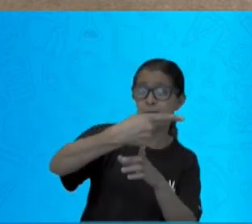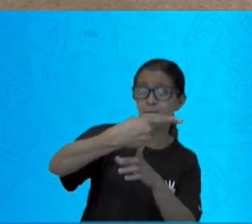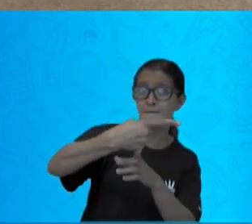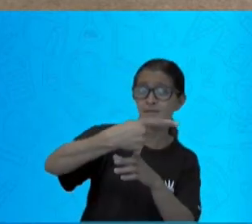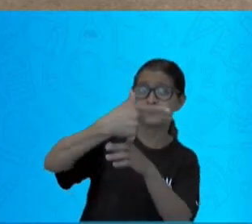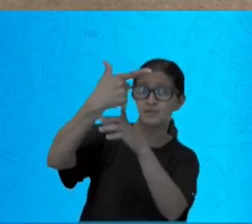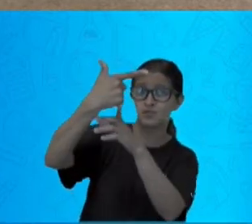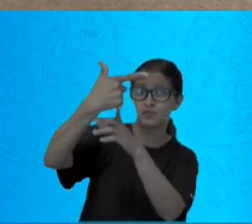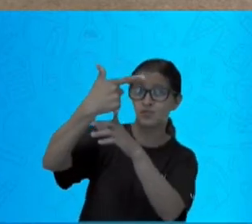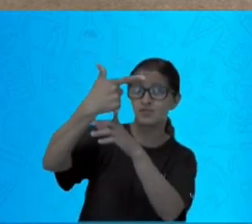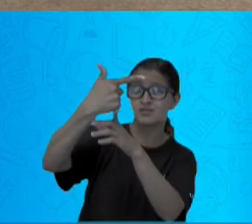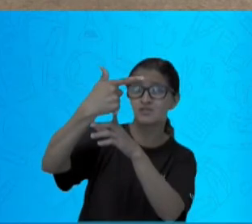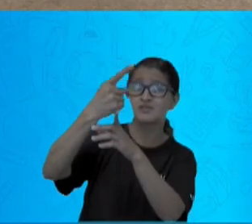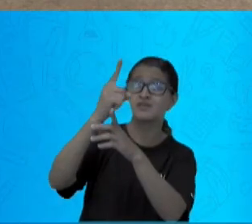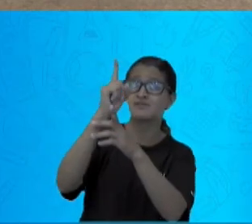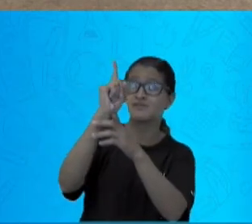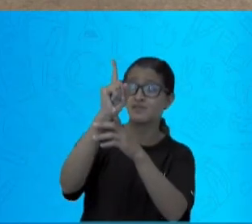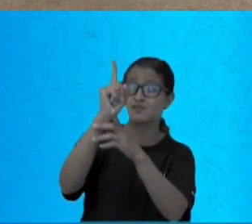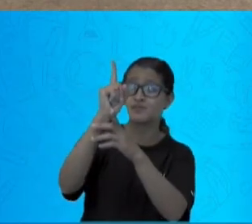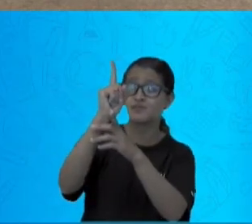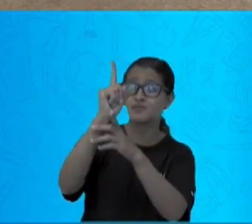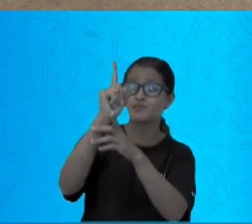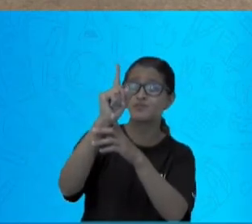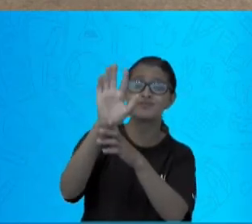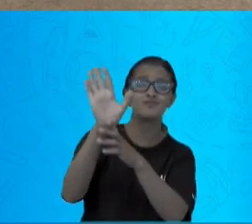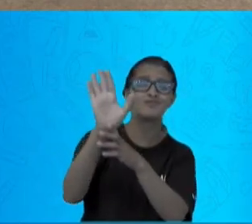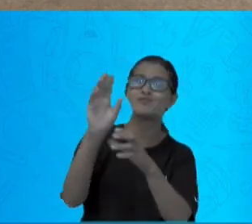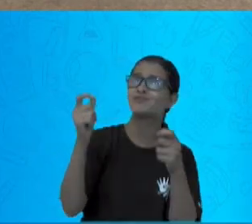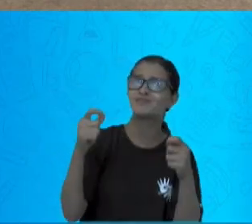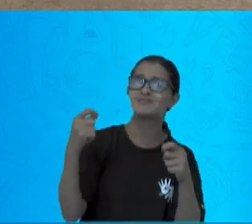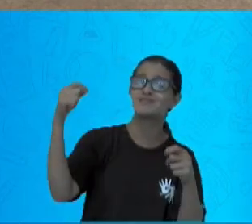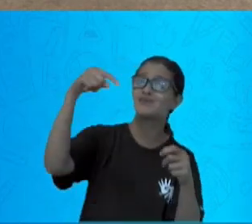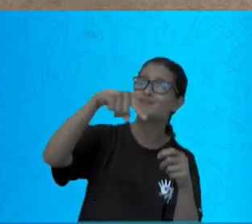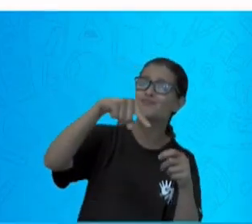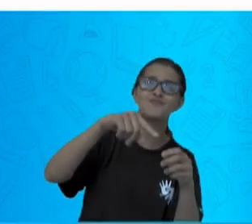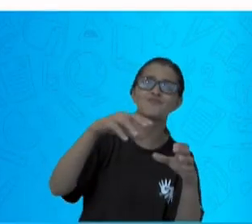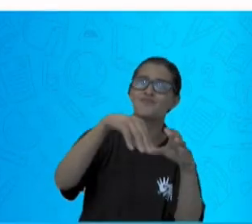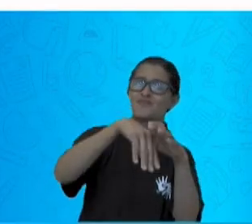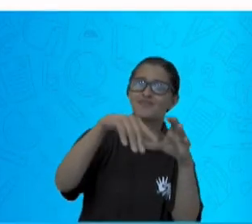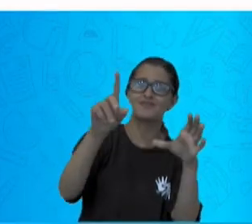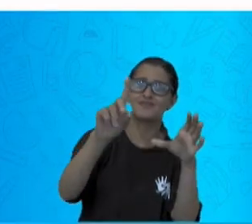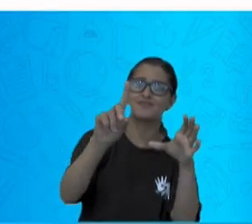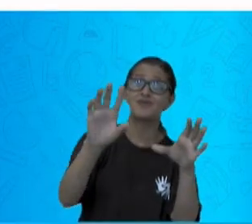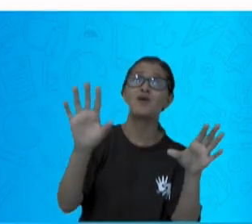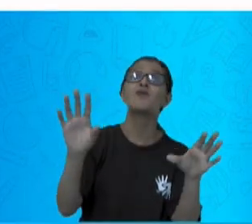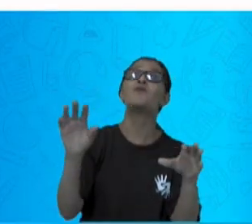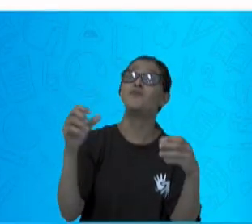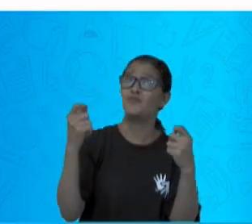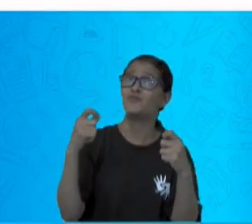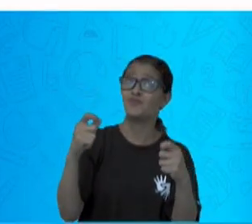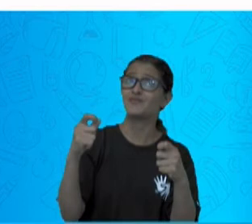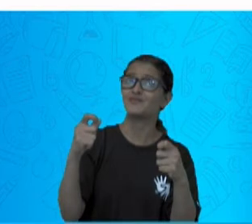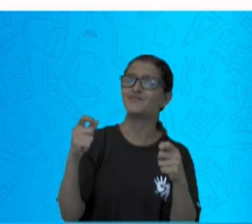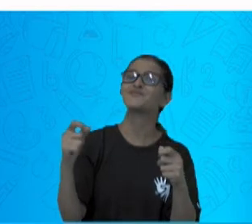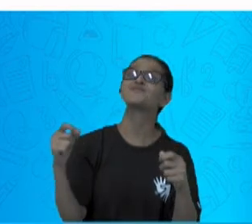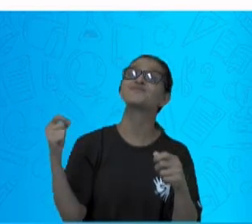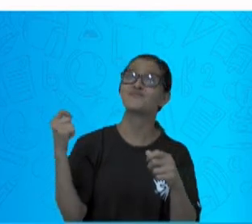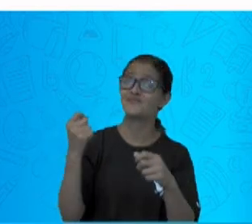menos 2 elevado a 1, 2. Eu não coloquei aqui, mas ele pode ser escrito na forma de fração, sobre